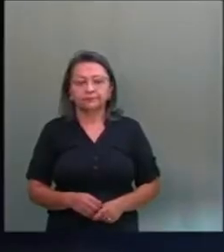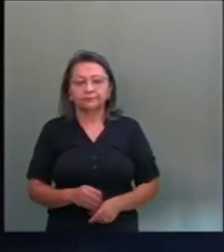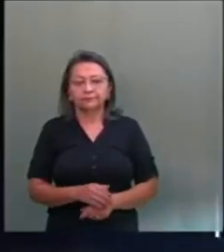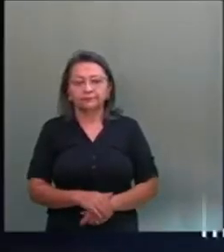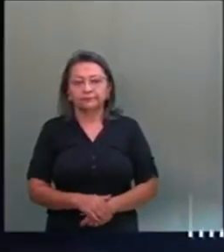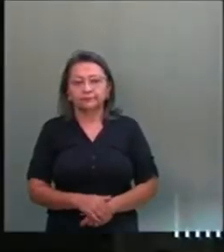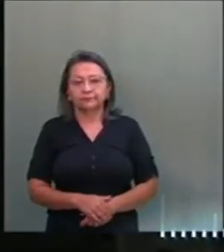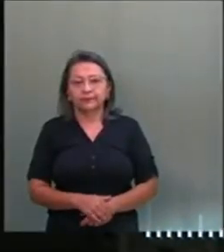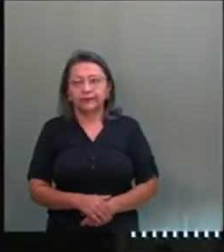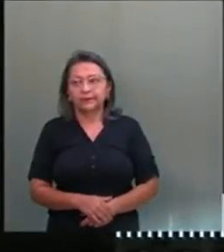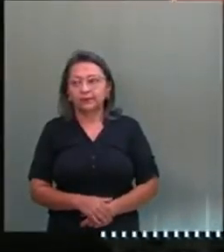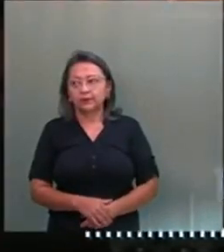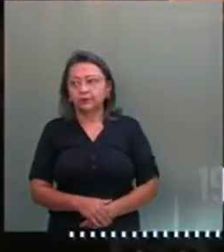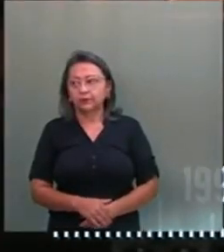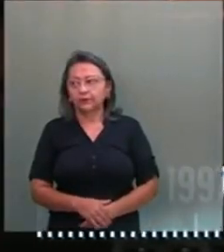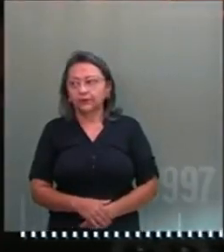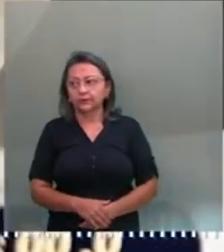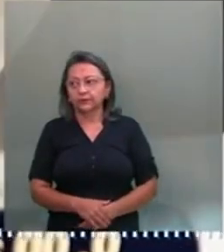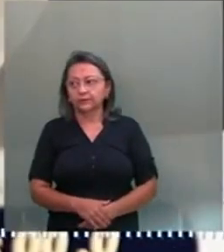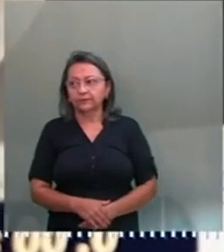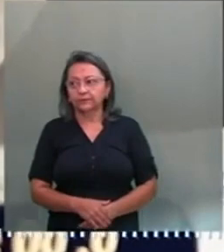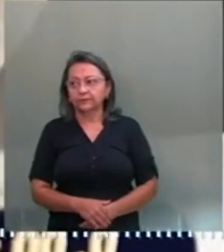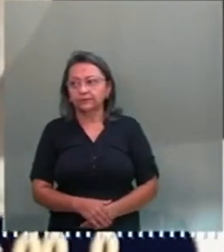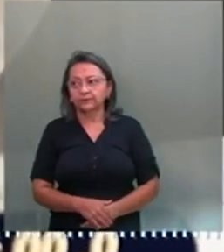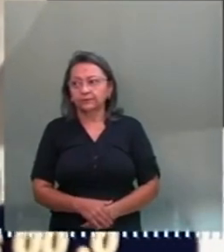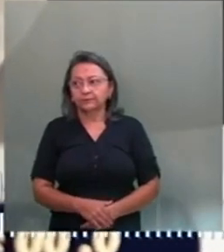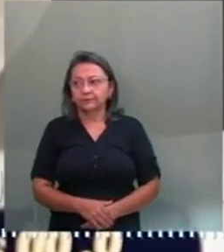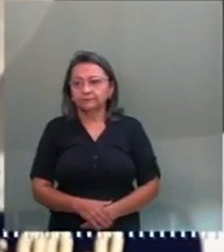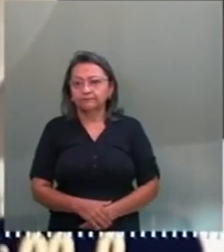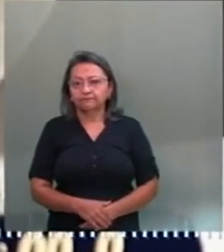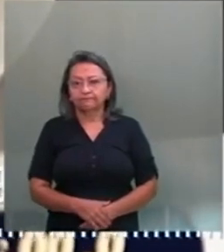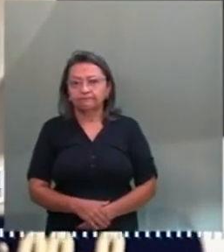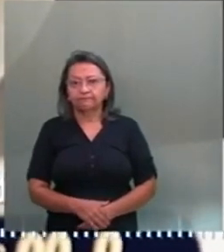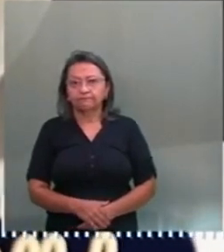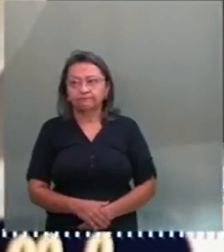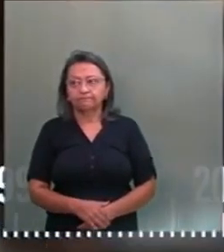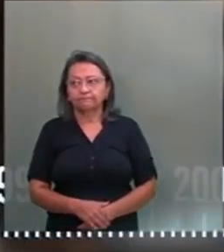ZYC 487, Rádio Senado Brasília.